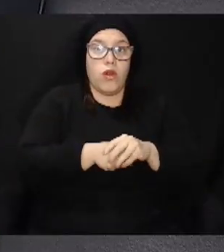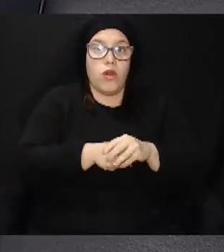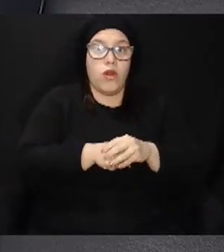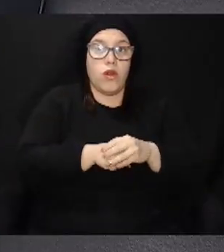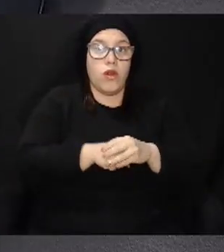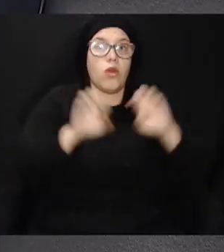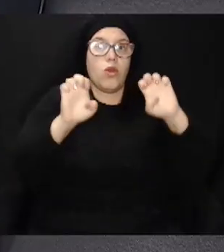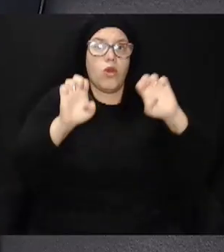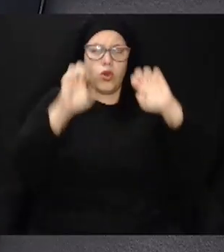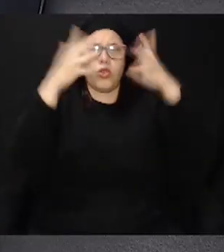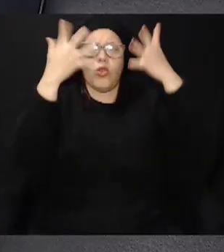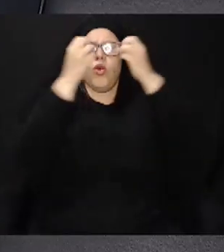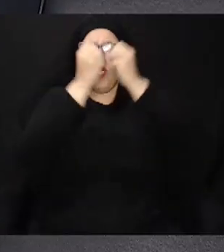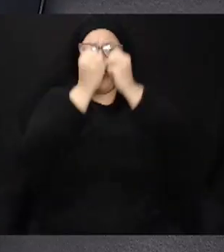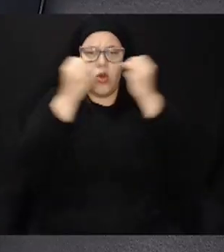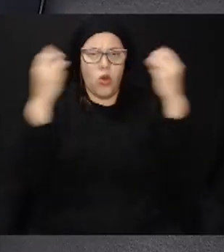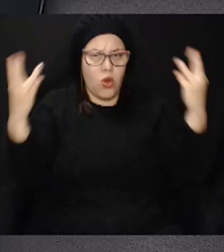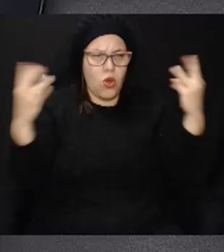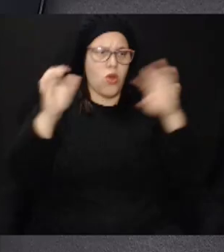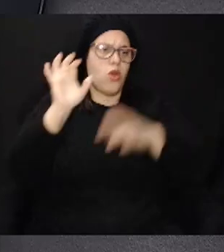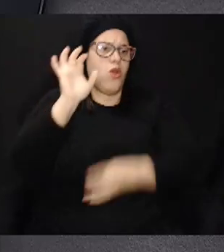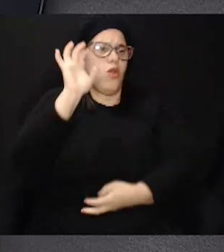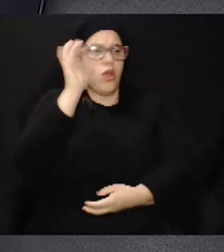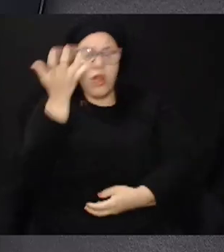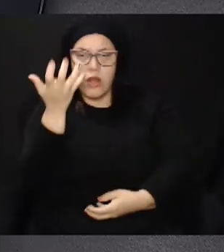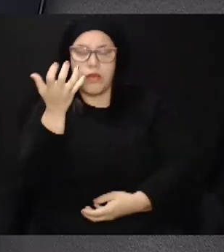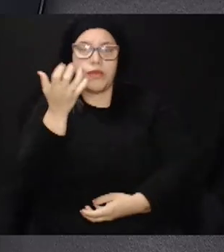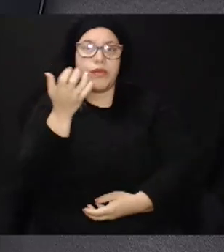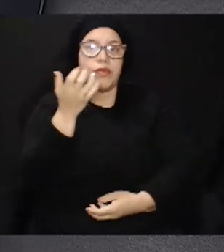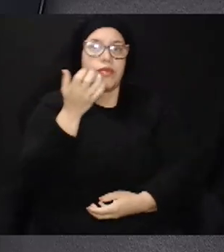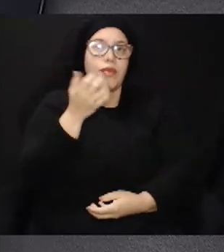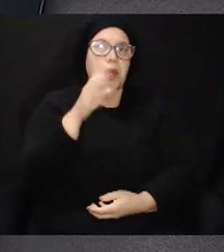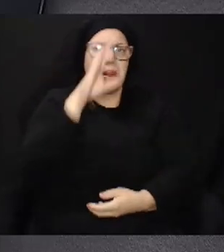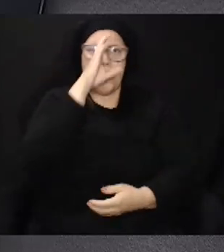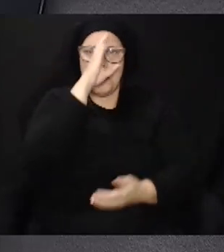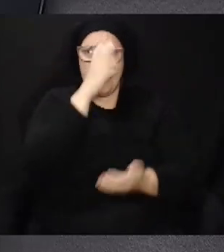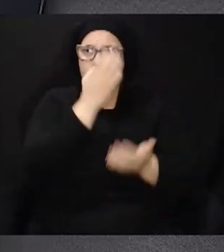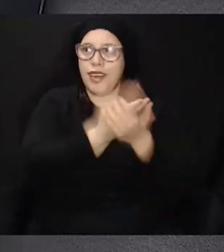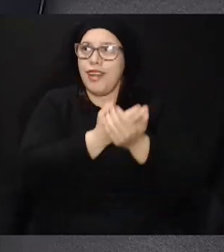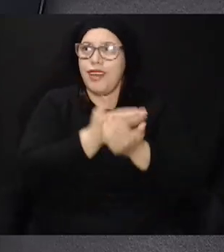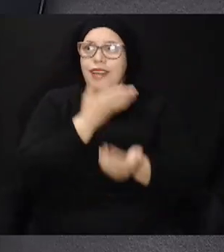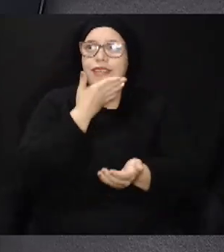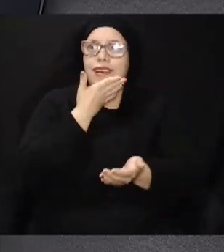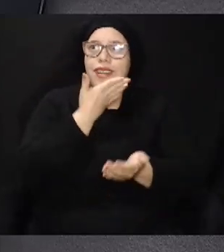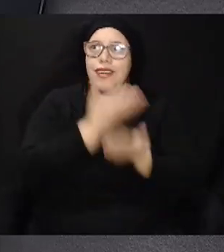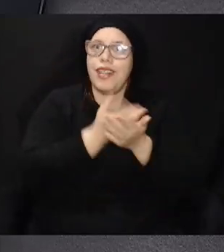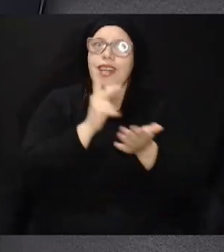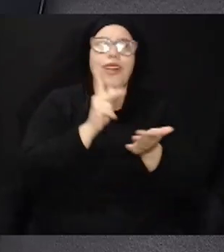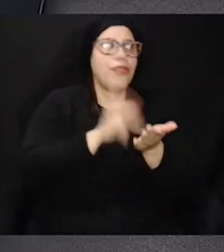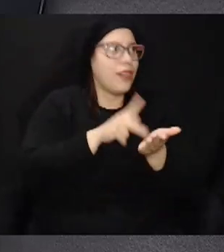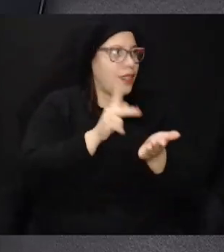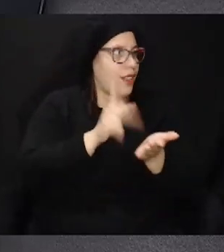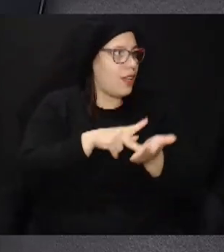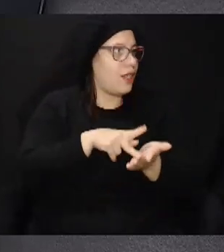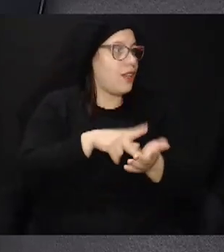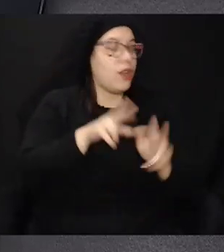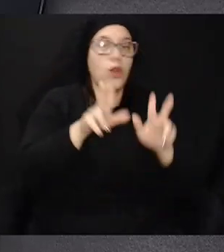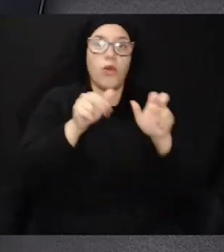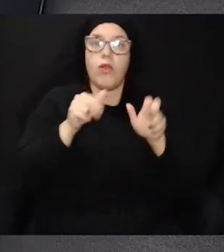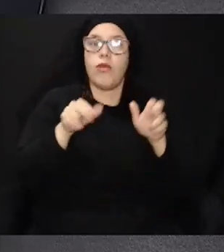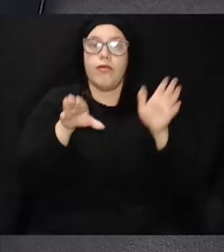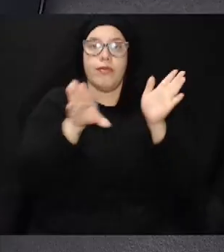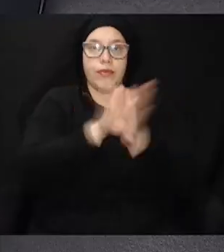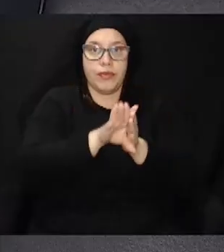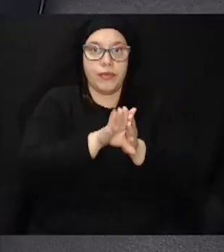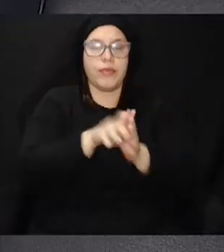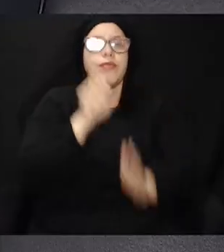shows e coisas que aconteceram que eles mesmos não acreditavam que ia. É verdade, mas nunca veio, mas agora foi.